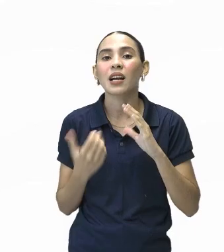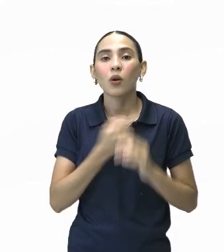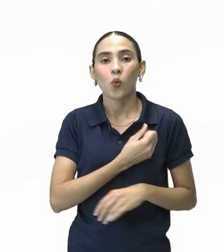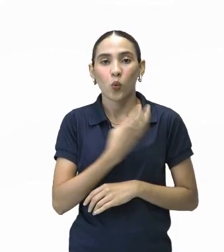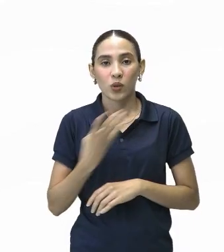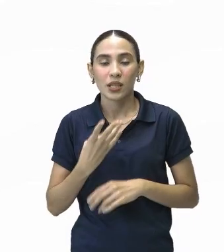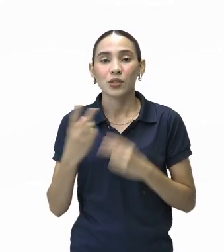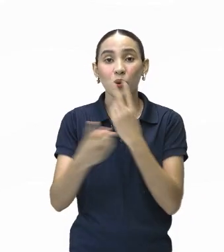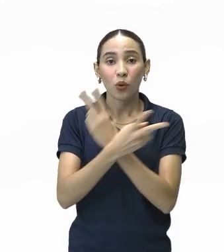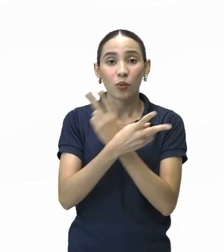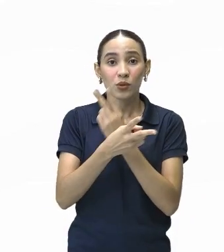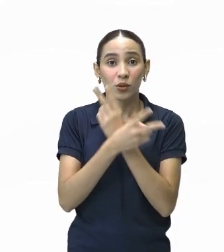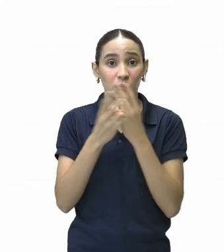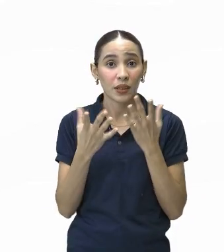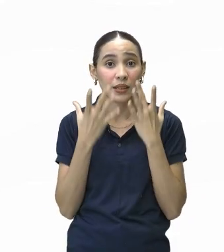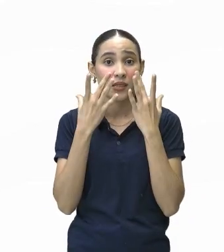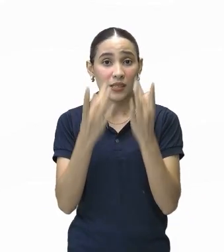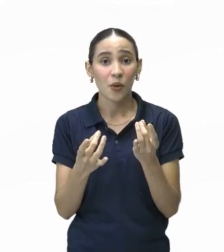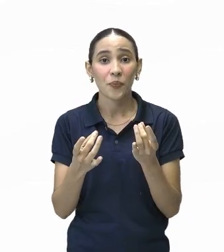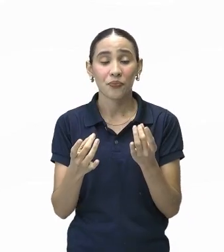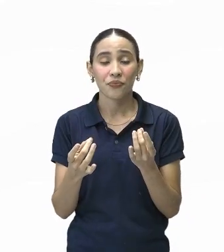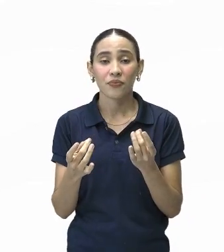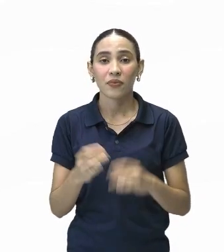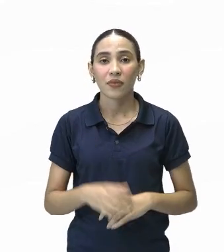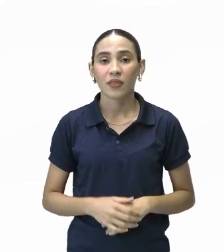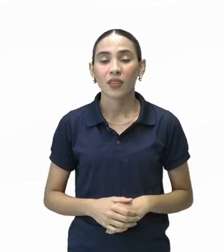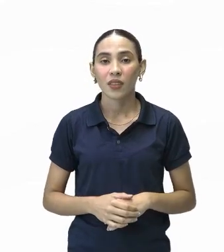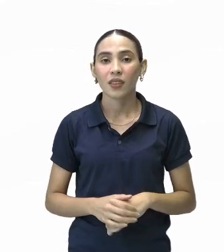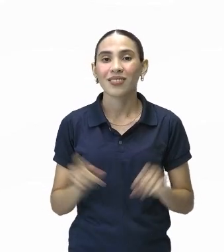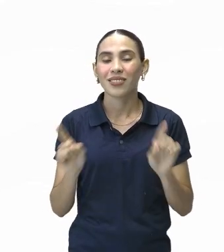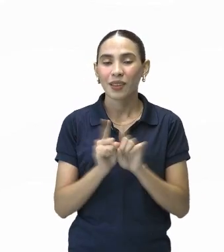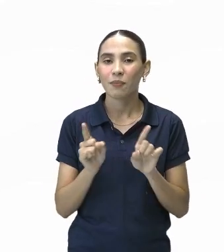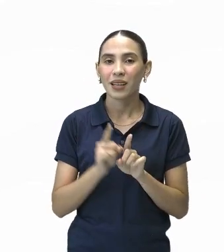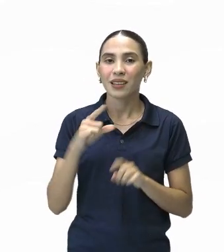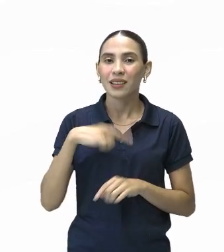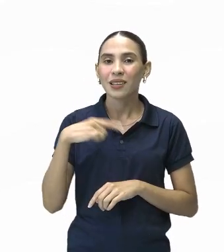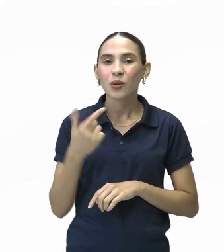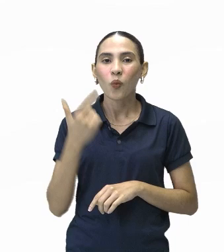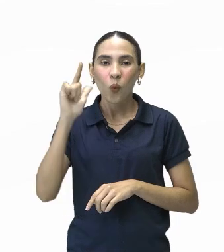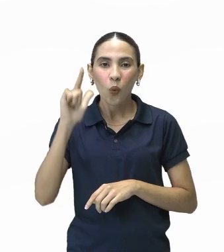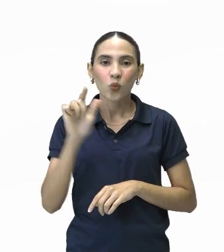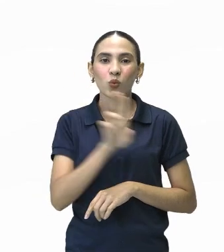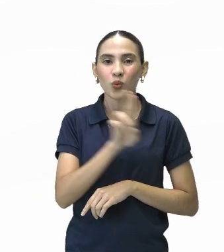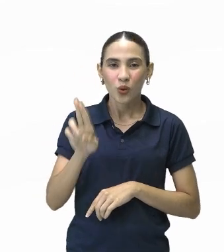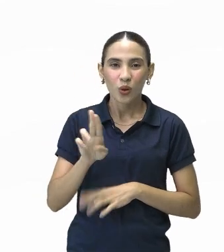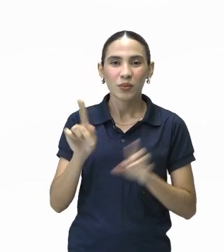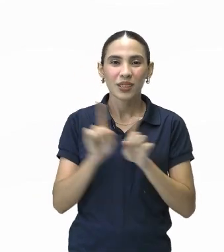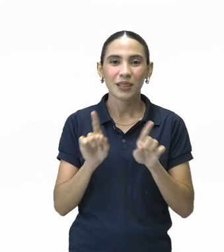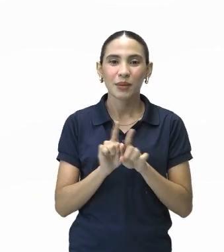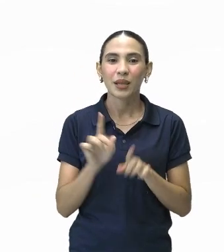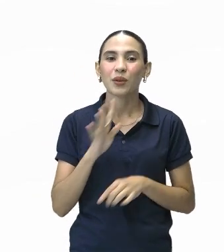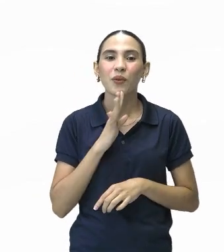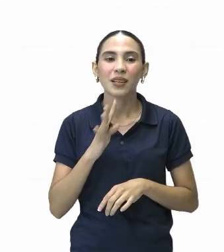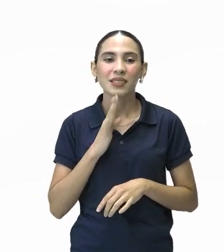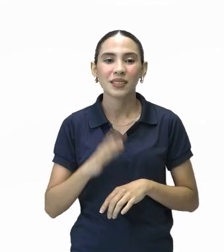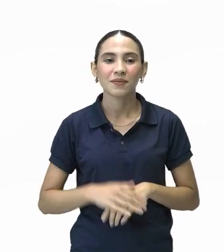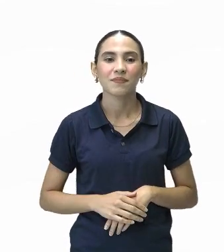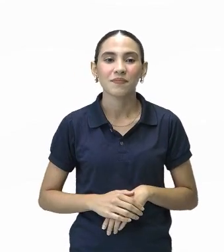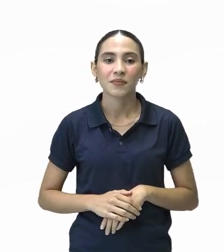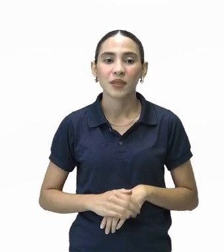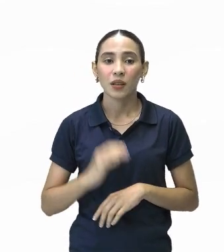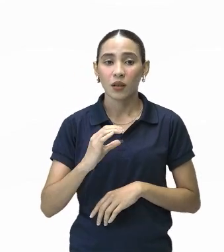quantidade de cromossomos, veja bem. Nós temos um outro nome para a gente conhecer aí, que